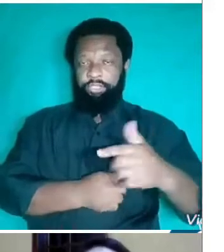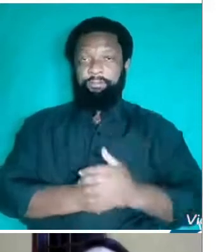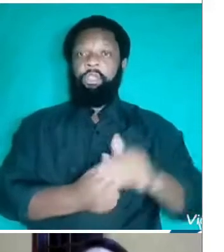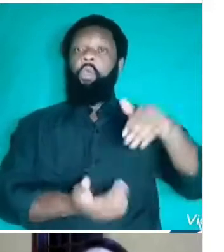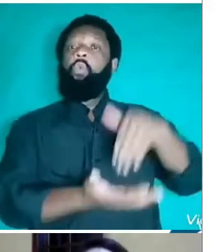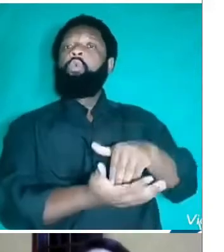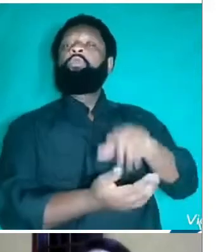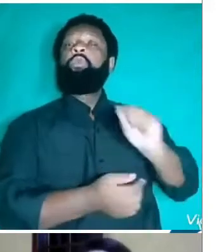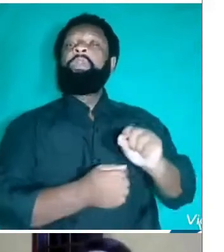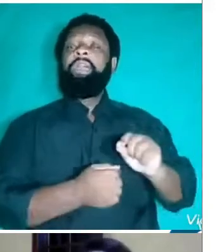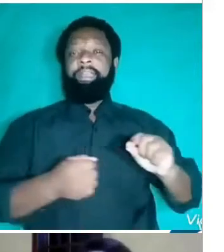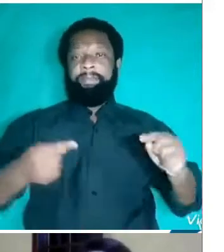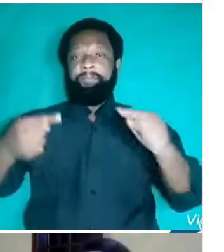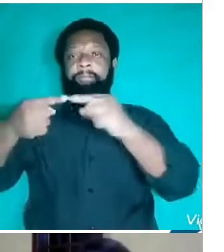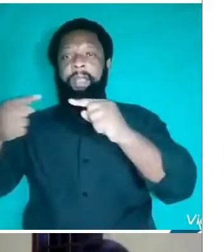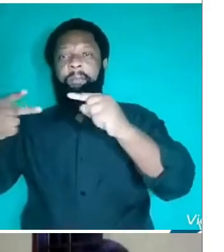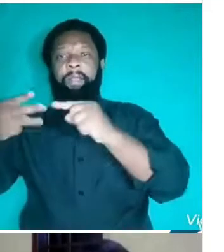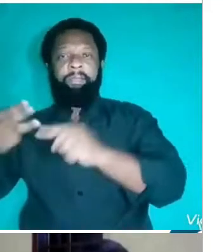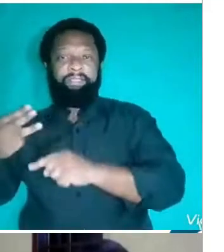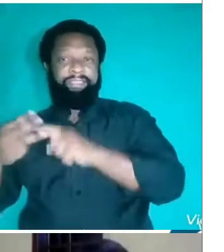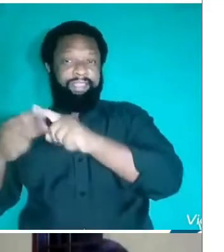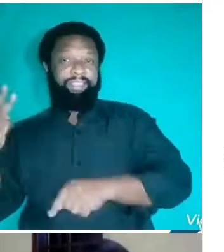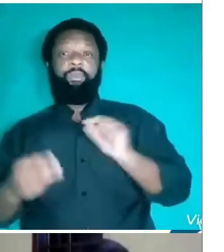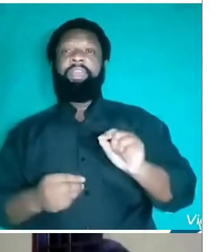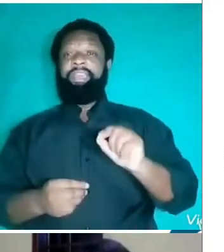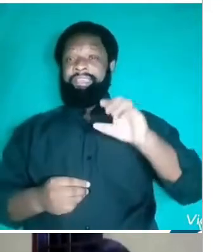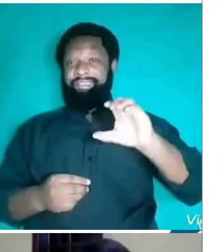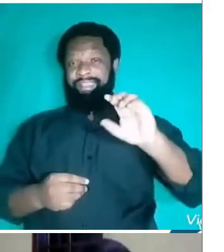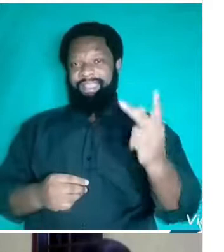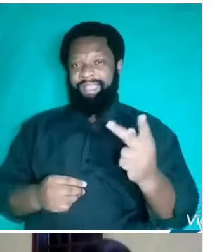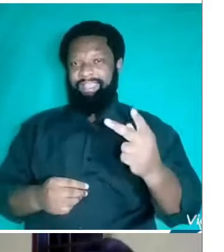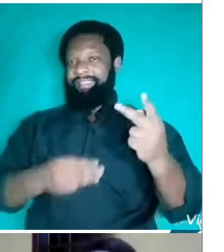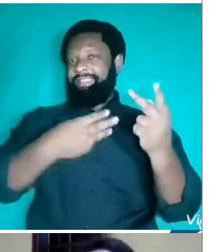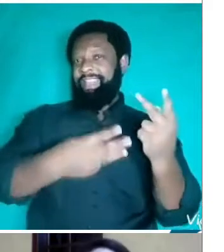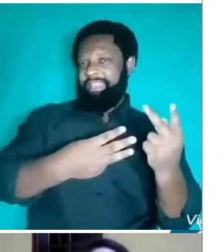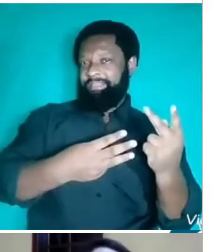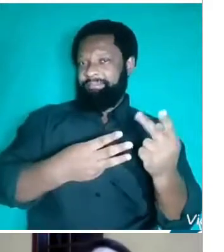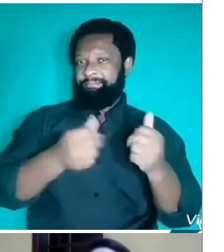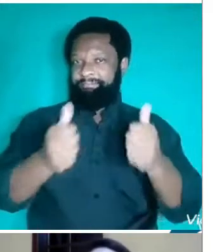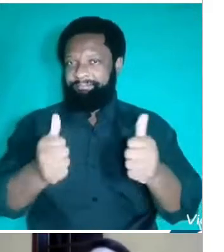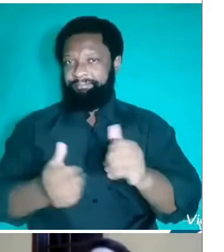CH2. E o último está ligado a 3 hidrogênios. Então, CH3, ok?